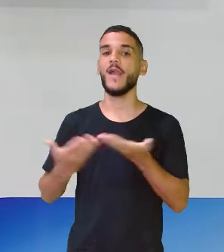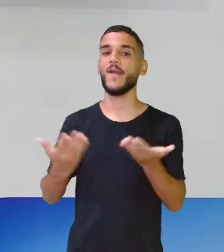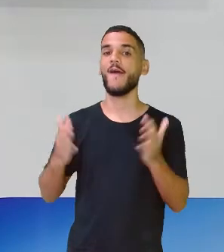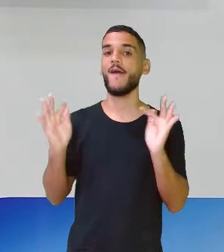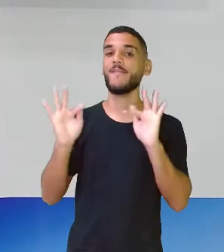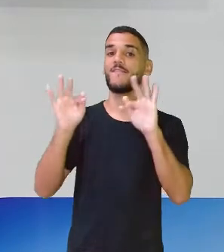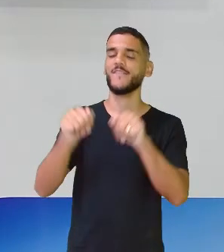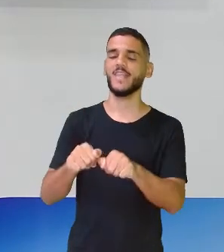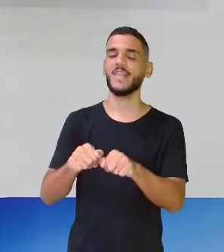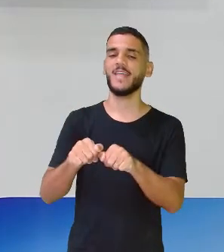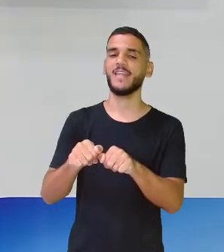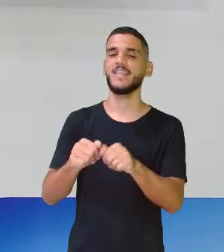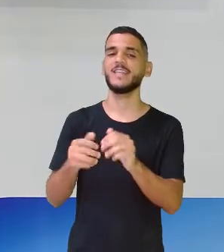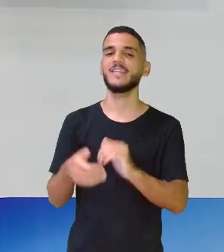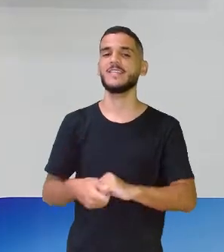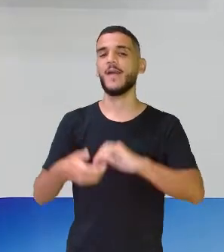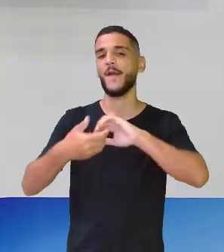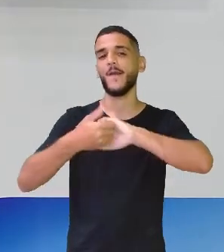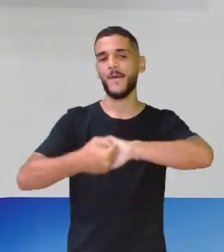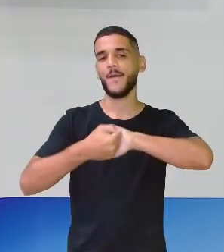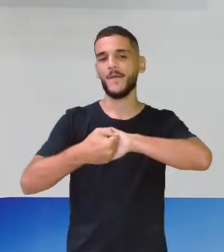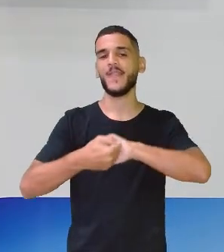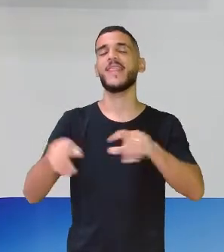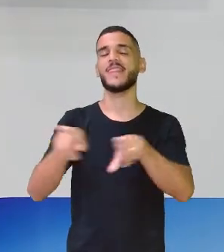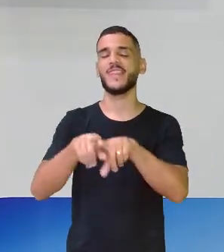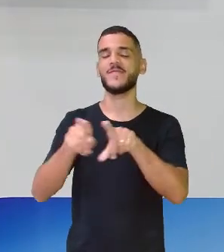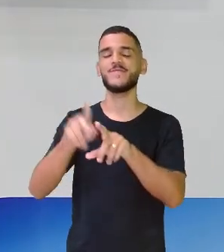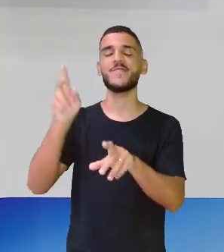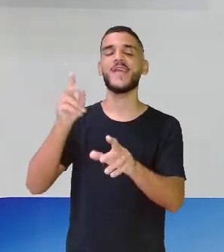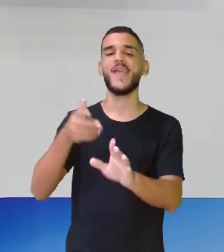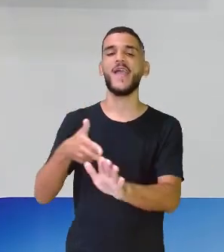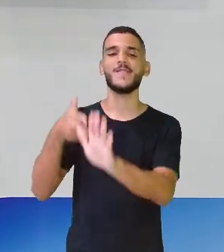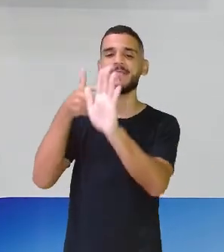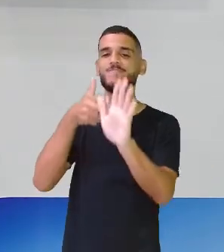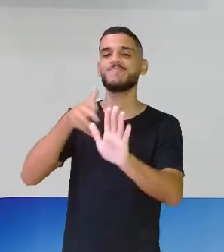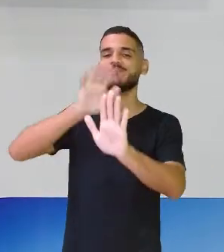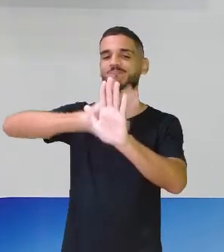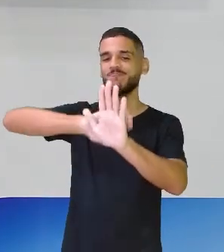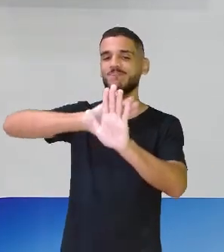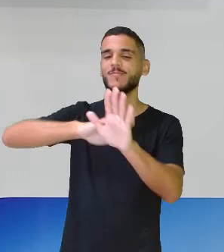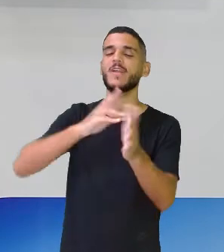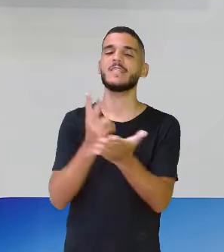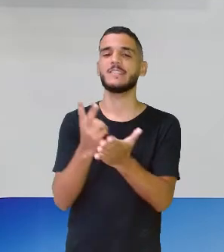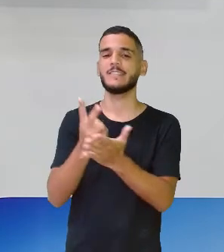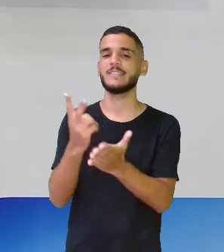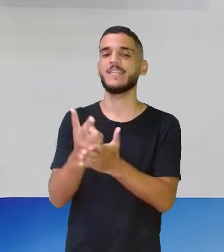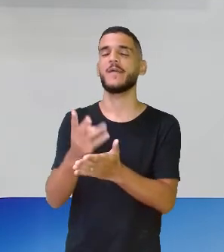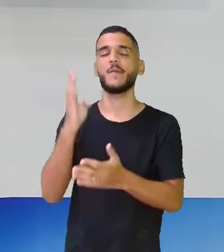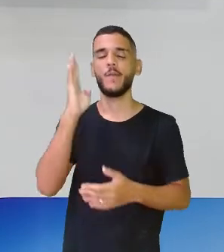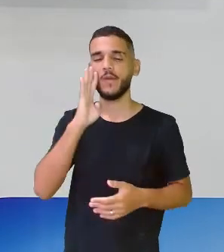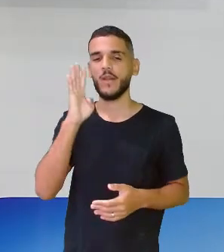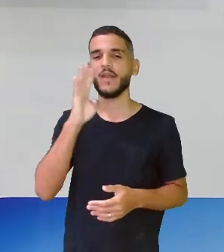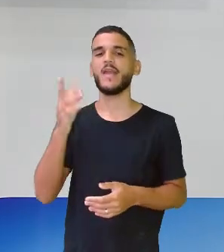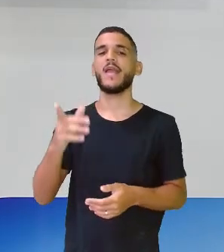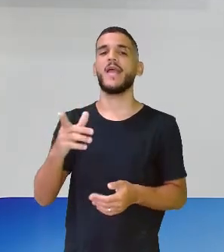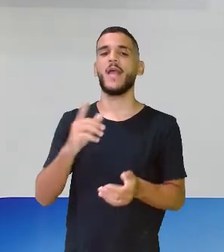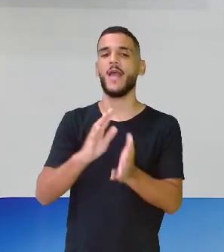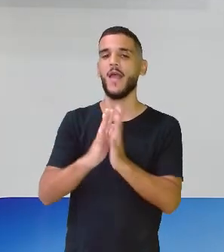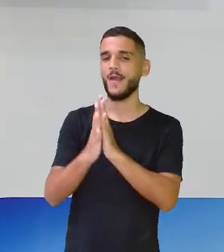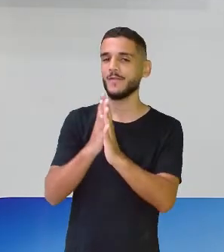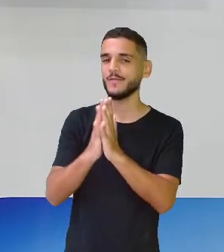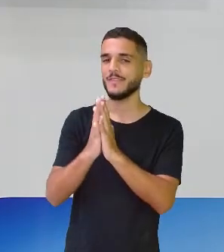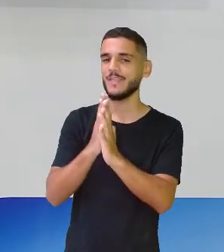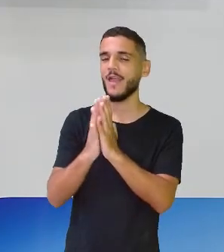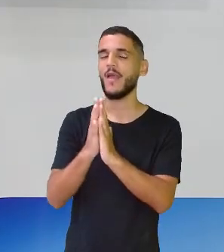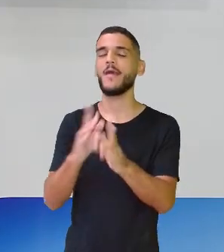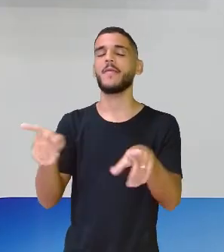nossos cumprimentos, né? Lembrando que a produção também está sempre aqui conosco, tornando a aula mais legal, mais dinâmica, para que ela